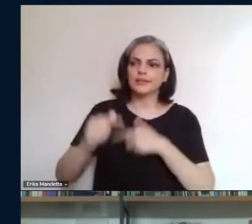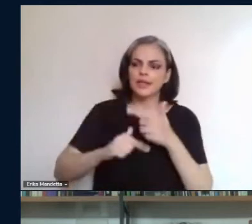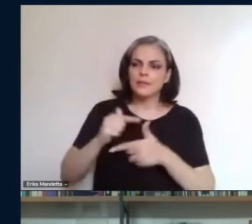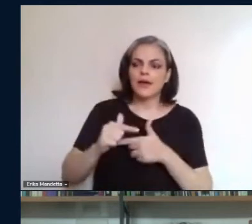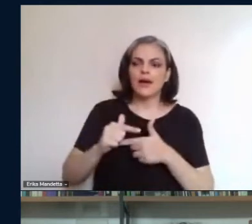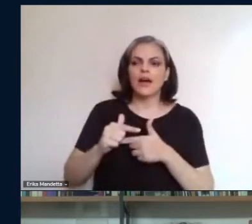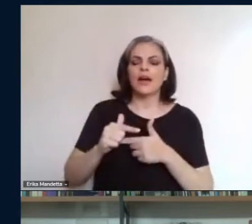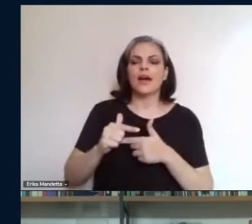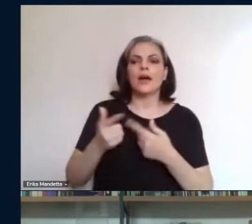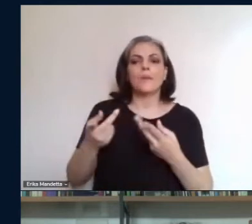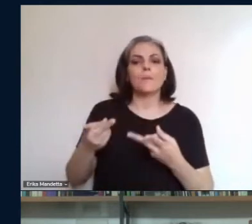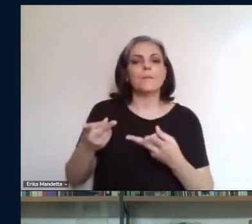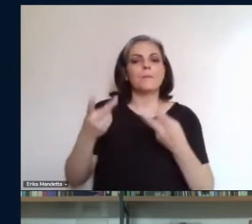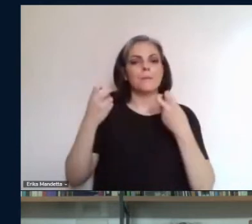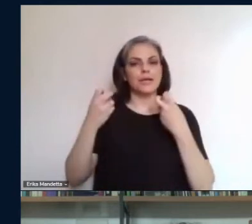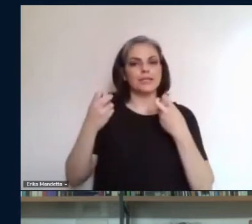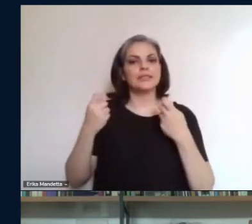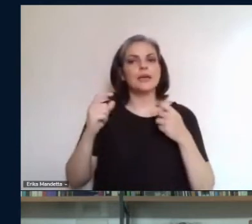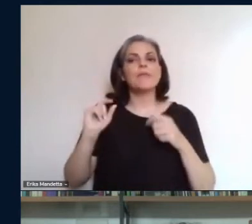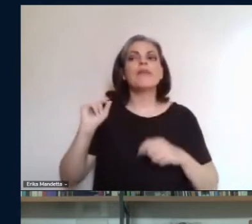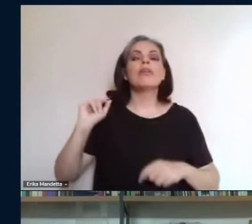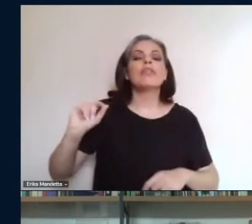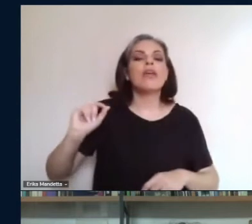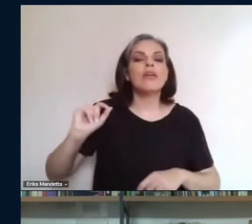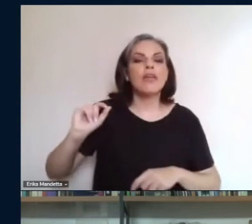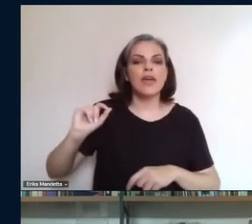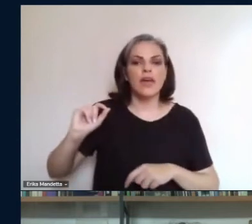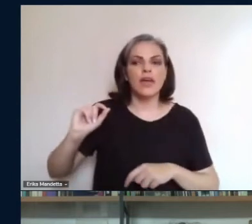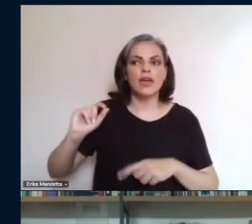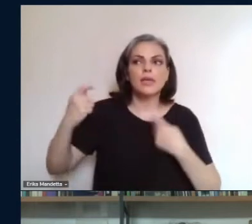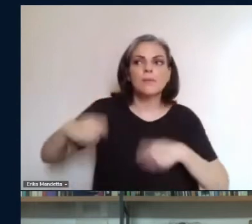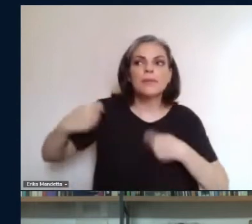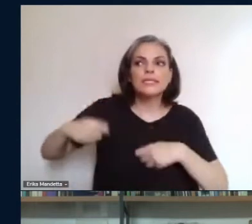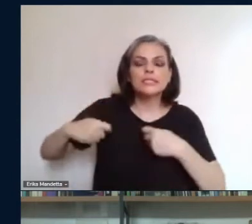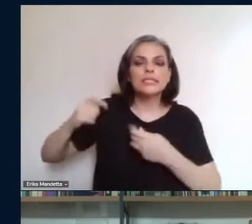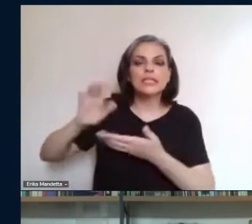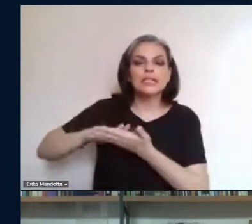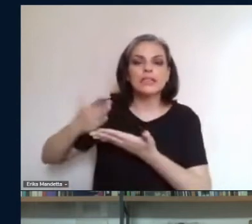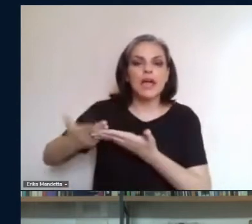usuários demandantes apenas as pessoas surdas.